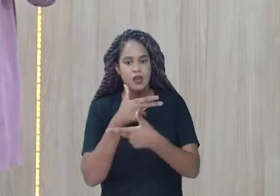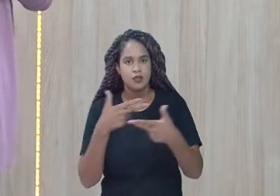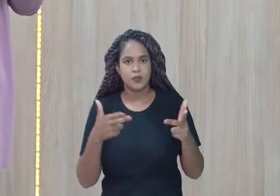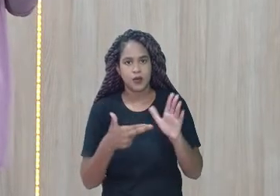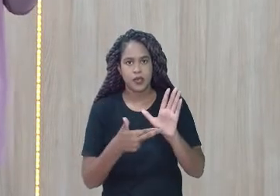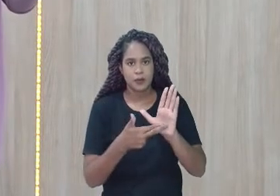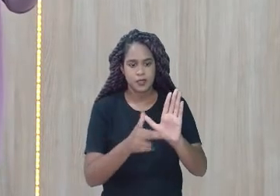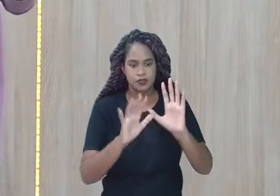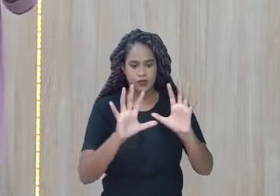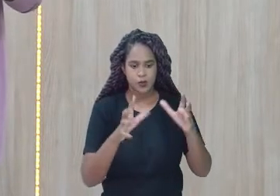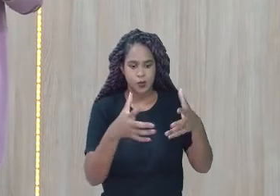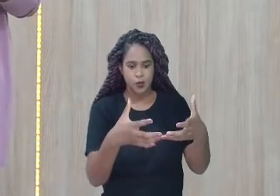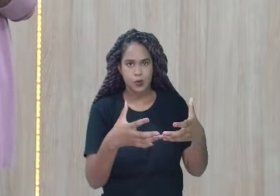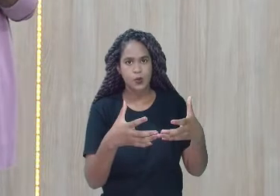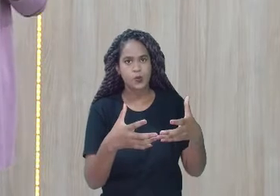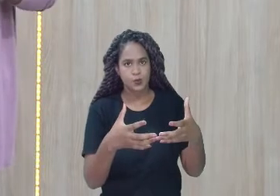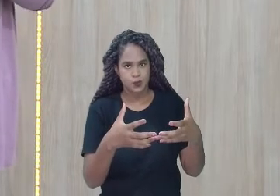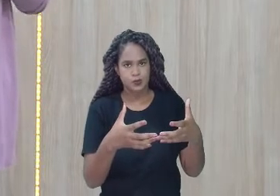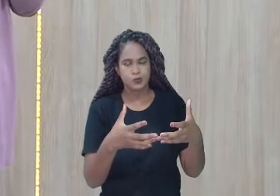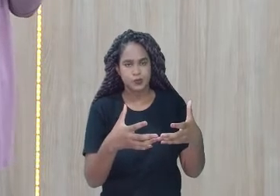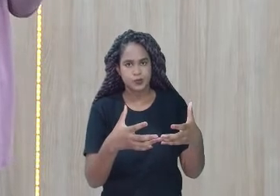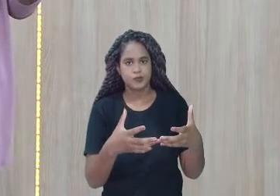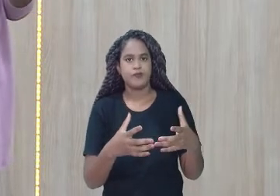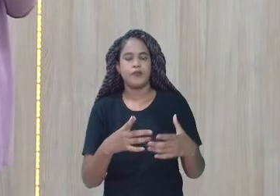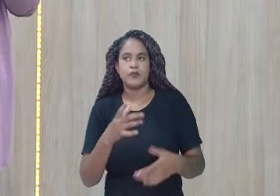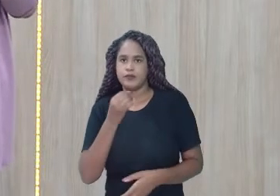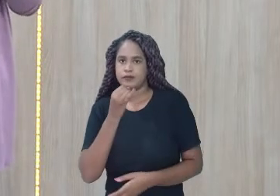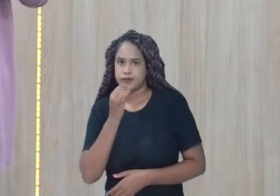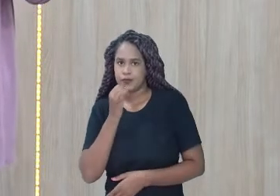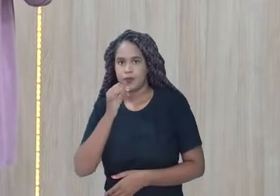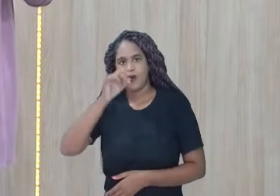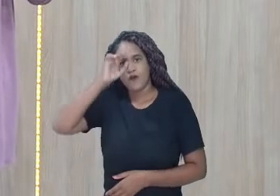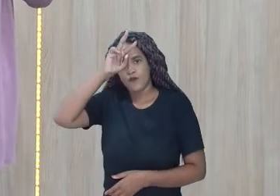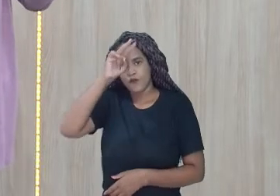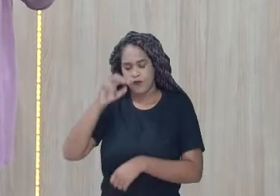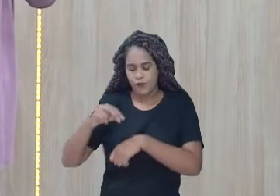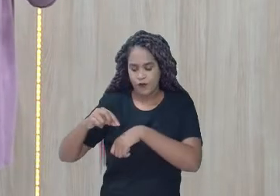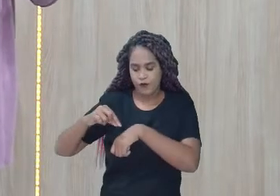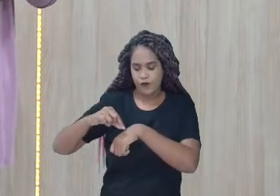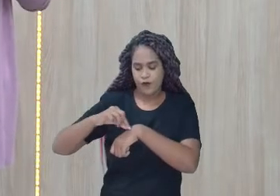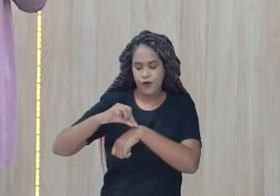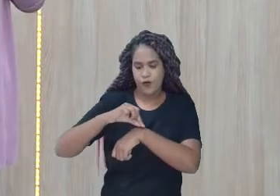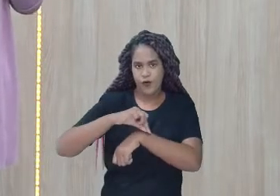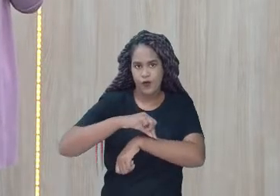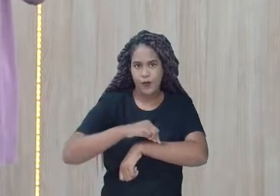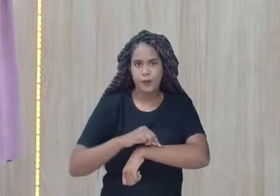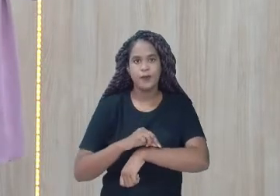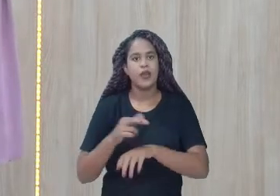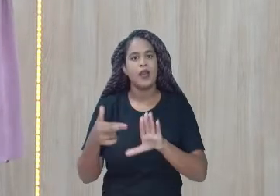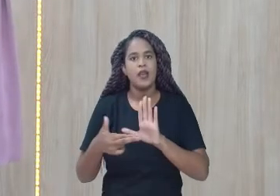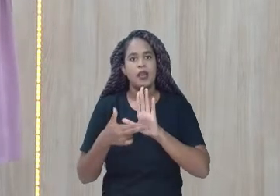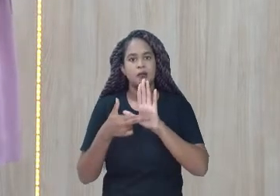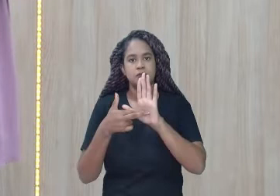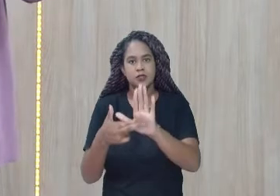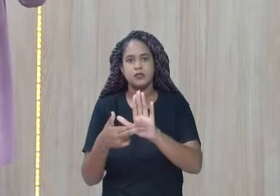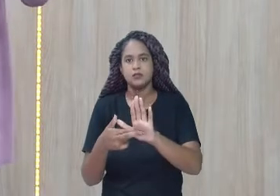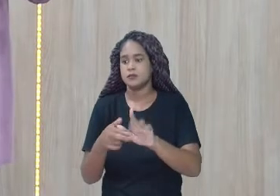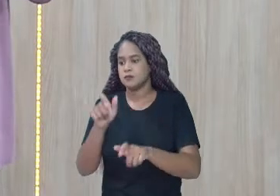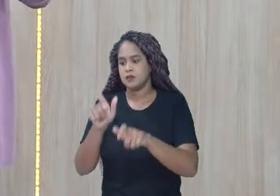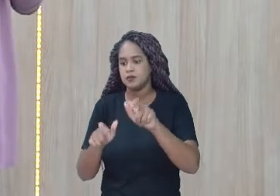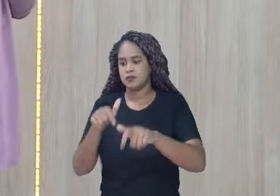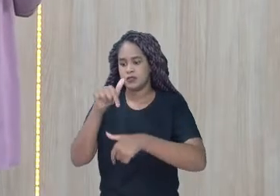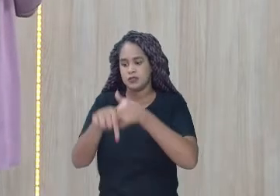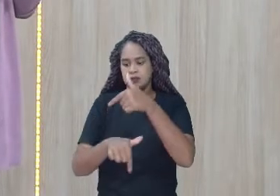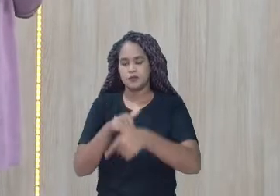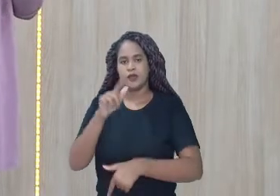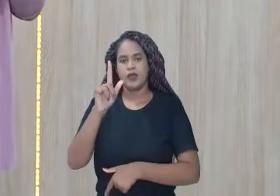falando do grupo de formigas que juntas trabalham em prol do formigueiro. Então, eu estou tipificando a